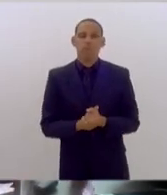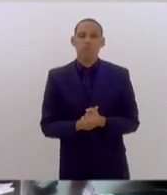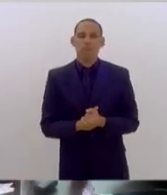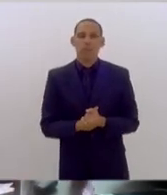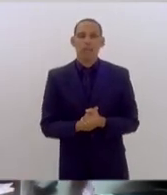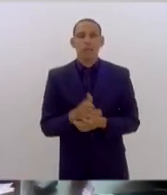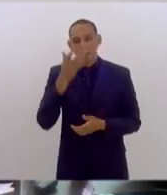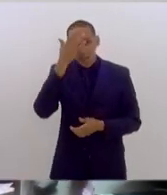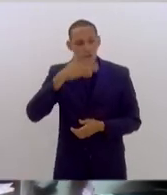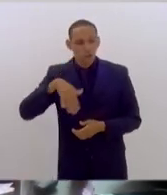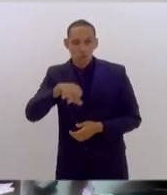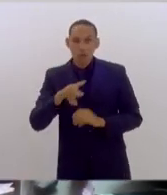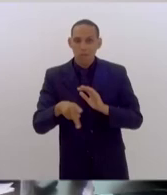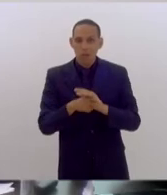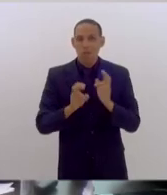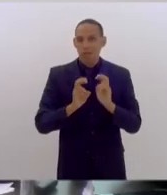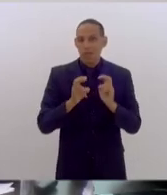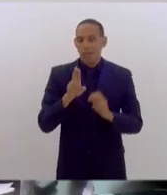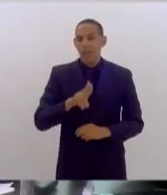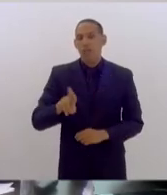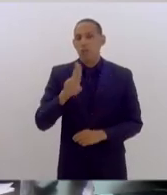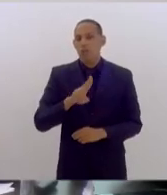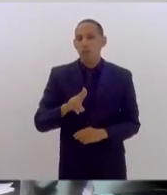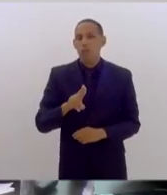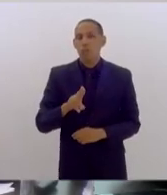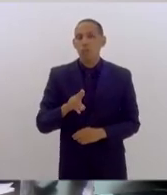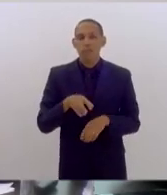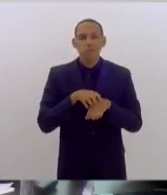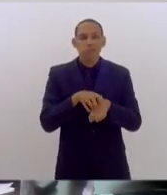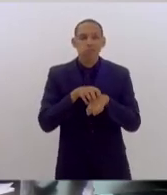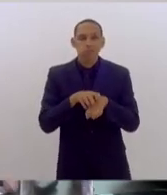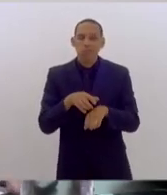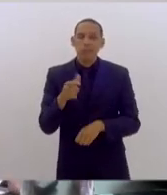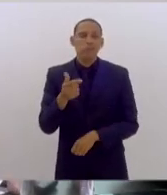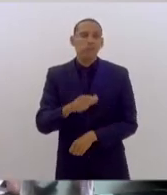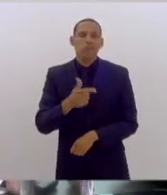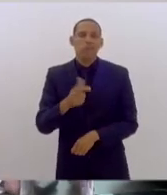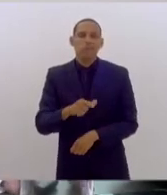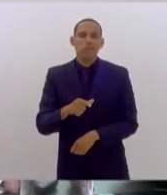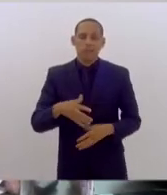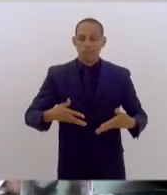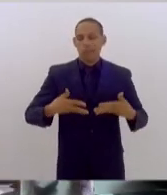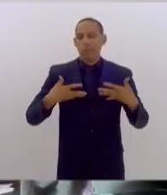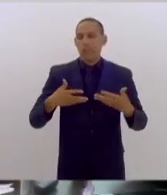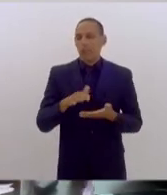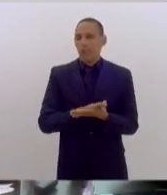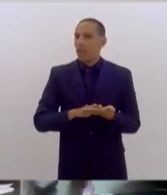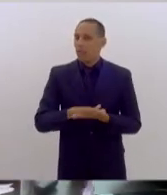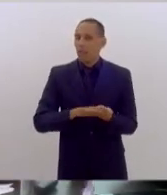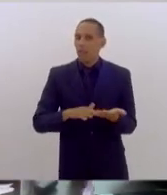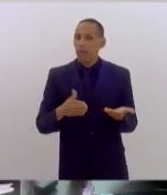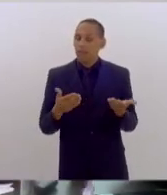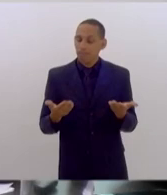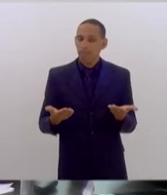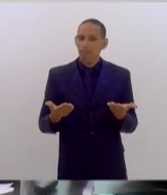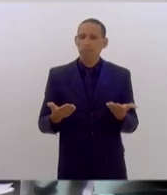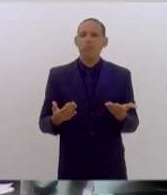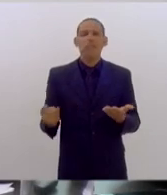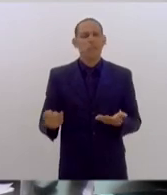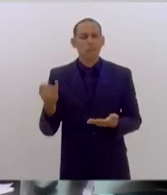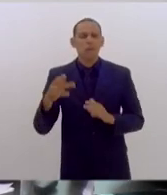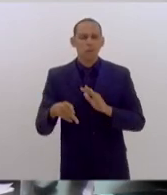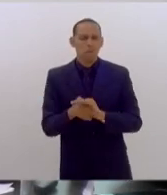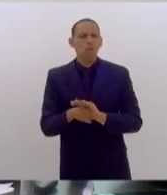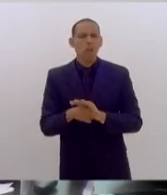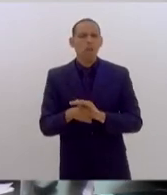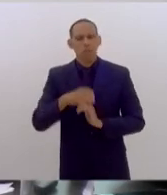usuário de trens ficar muitas vezes protegido sem direito a mobilidade e muitas vezes a dignidade do transporte público diante de inspiração tão relevante para